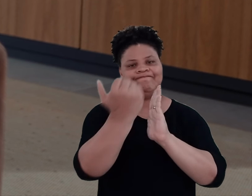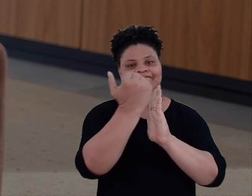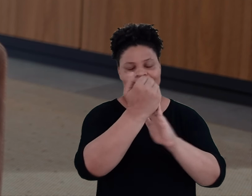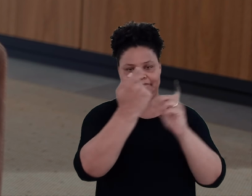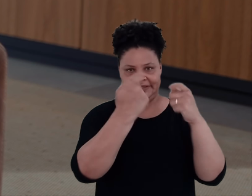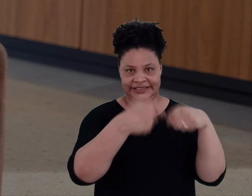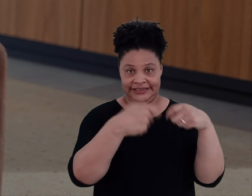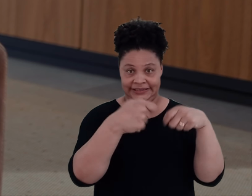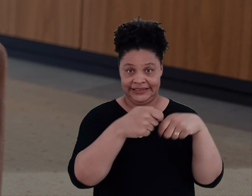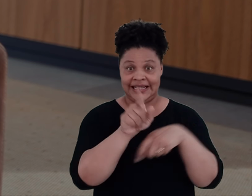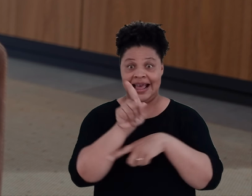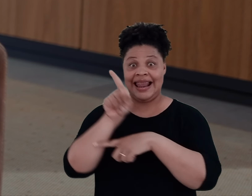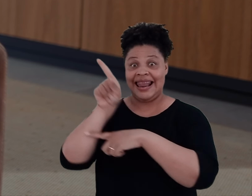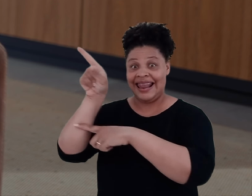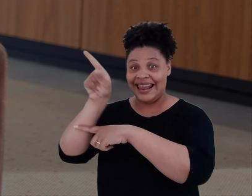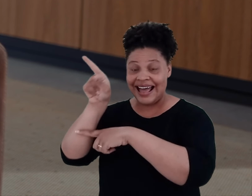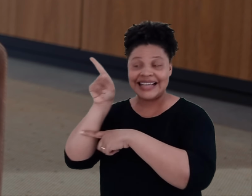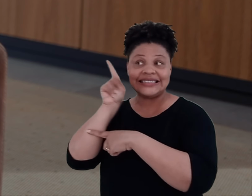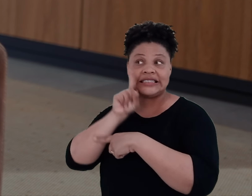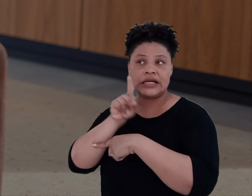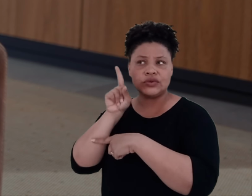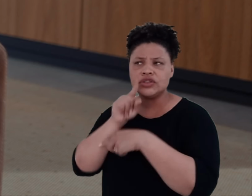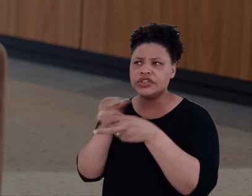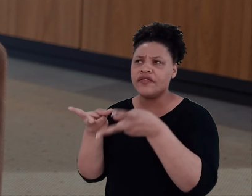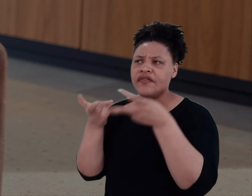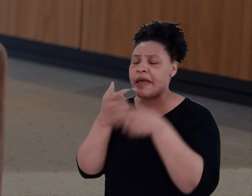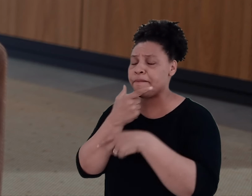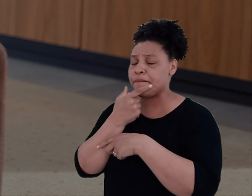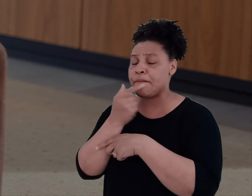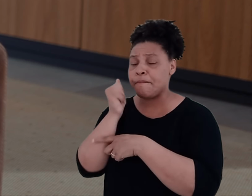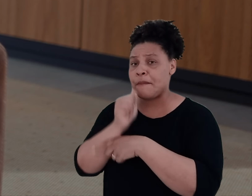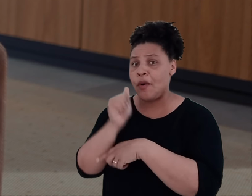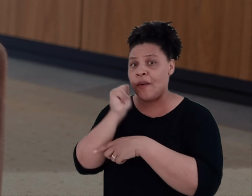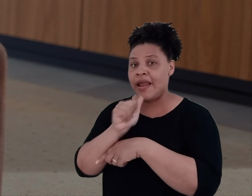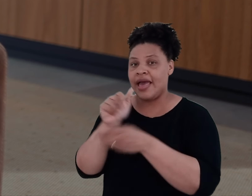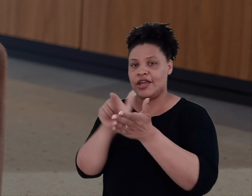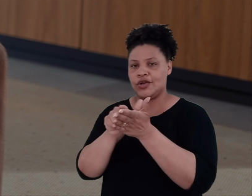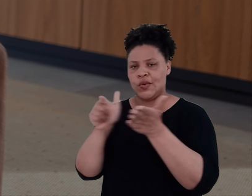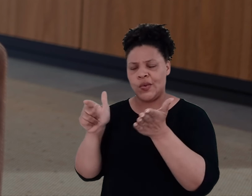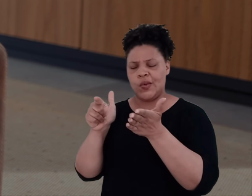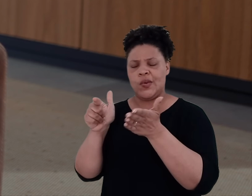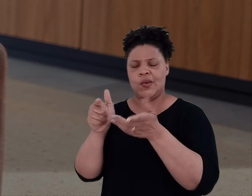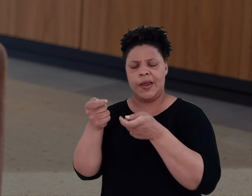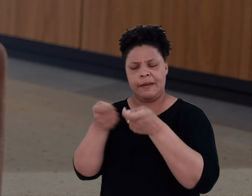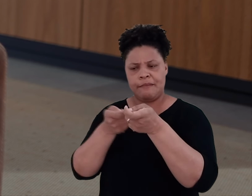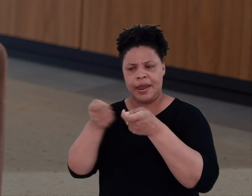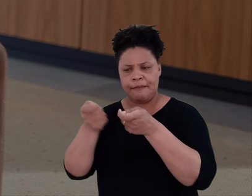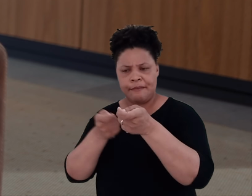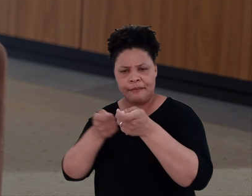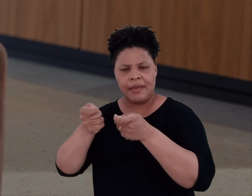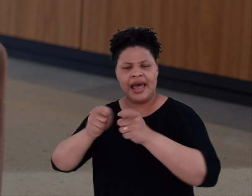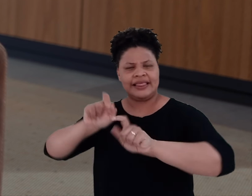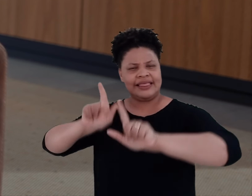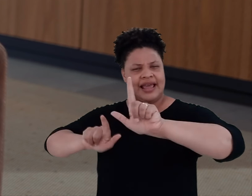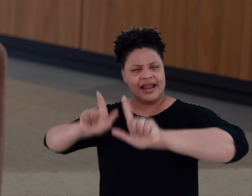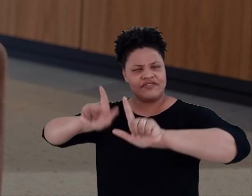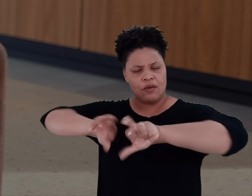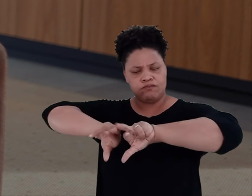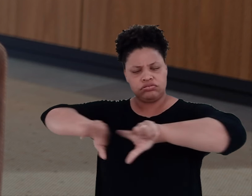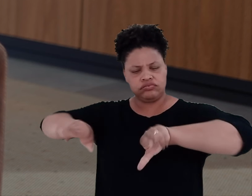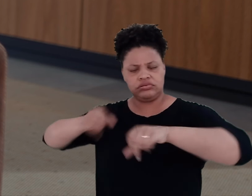Oprah Winfrey, uma grande jornalista que, depois de atuar por anos na mídia tradicional, comandando programas de variedade e